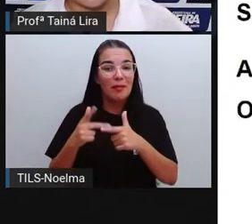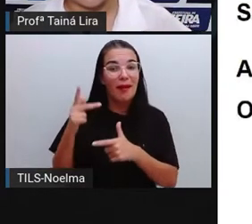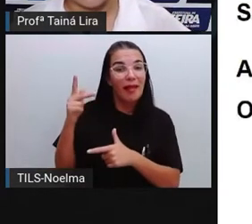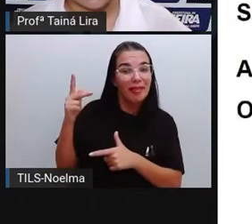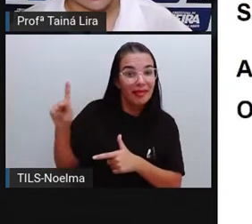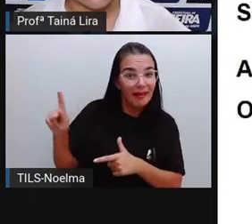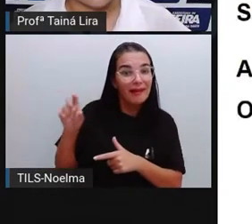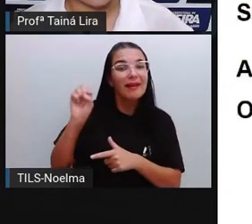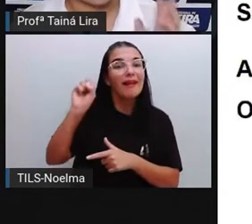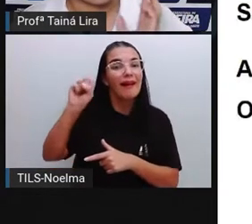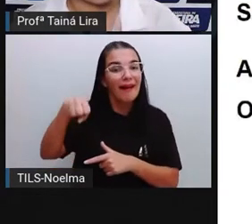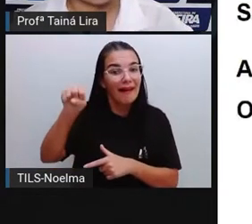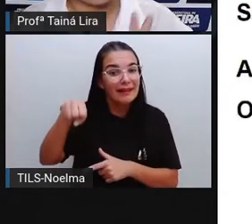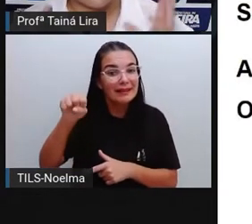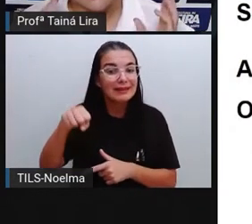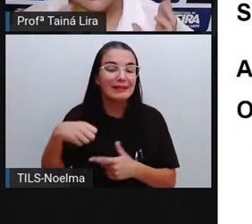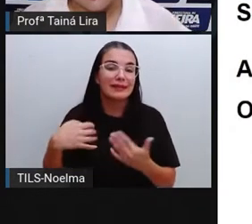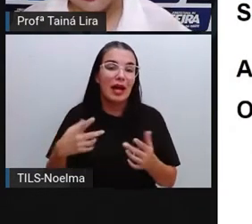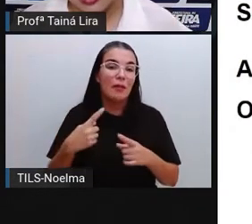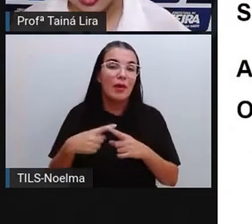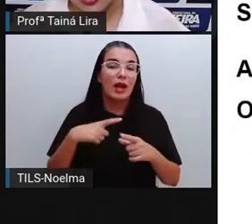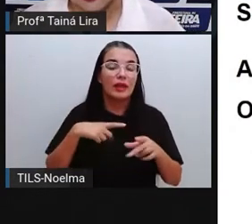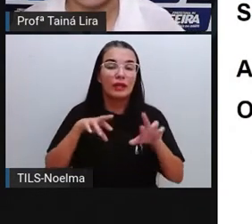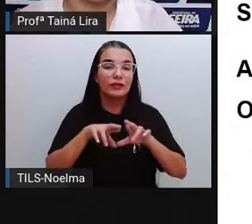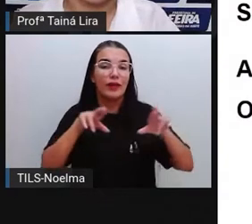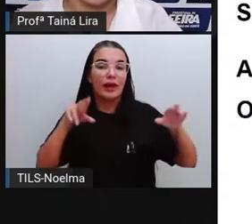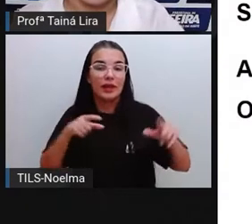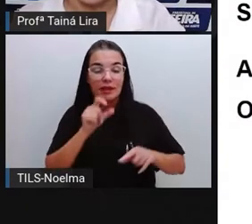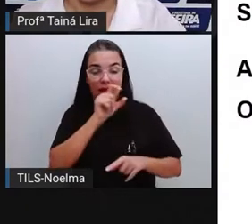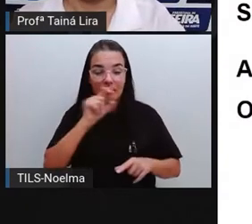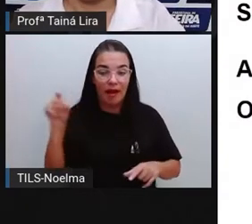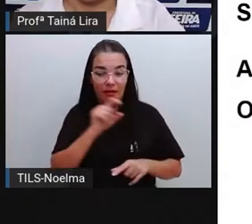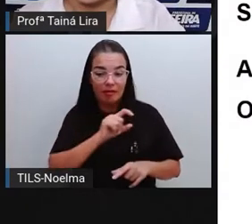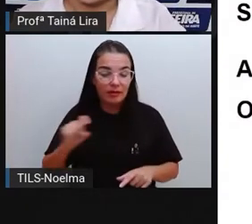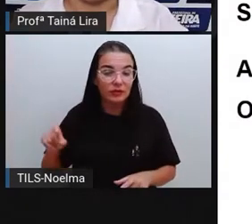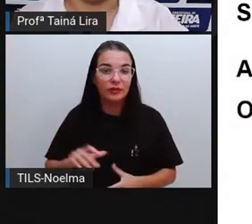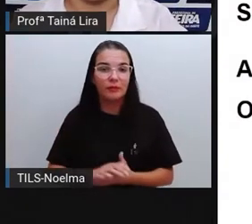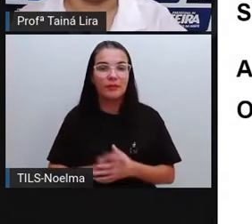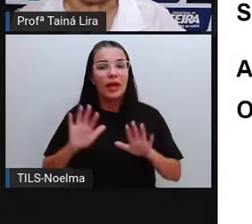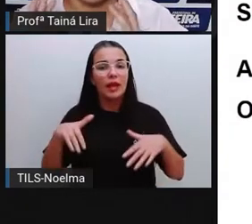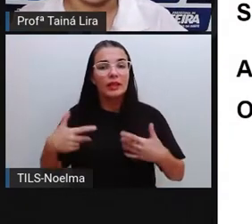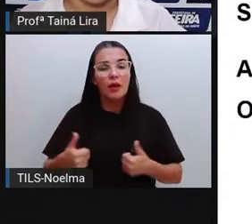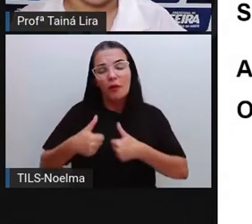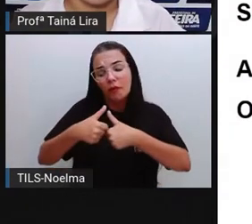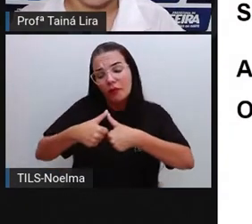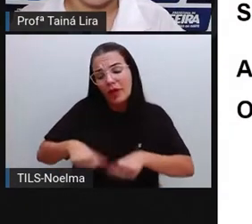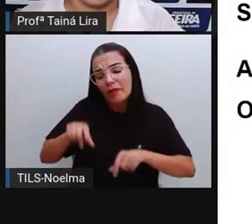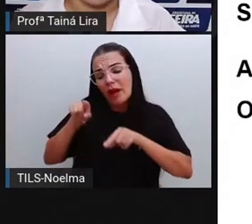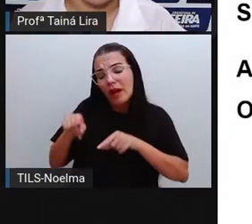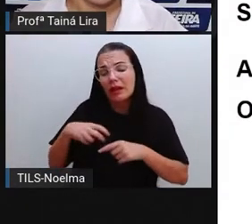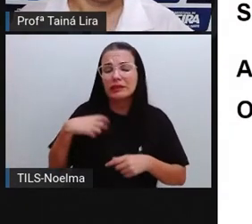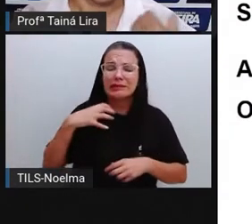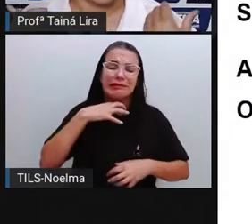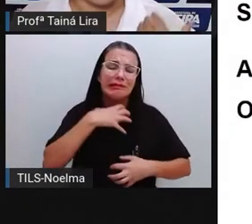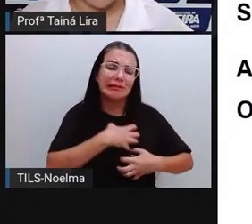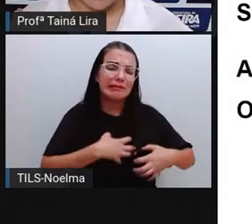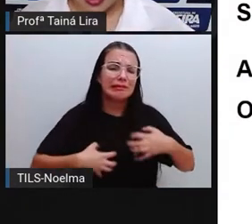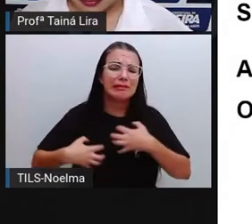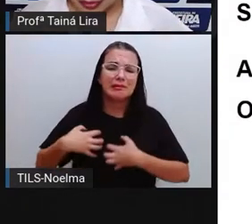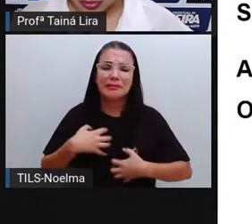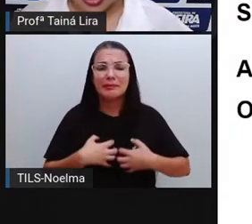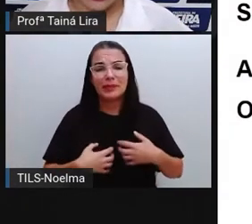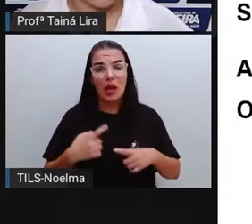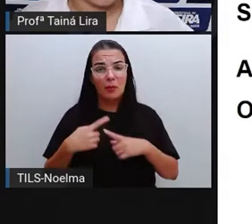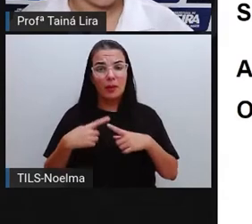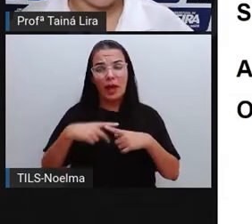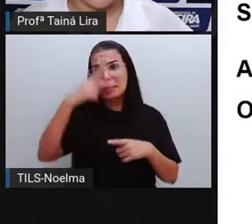problema, era esse, tá? Ela tinha essa diferença nas listras. A zebrinha ficava muito chateada. Por onde